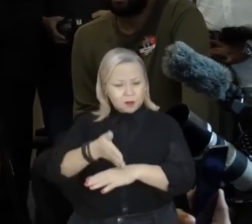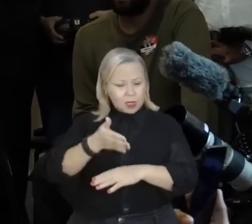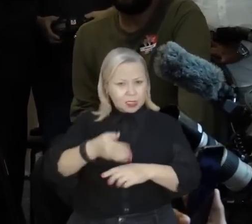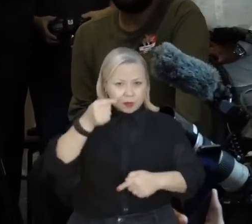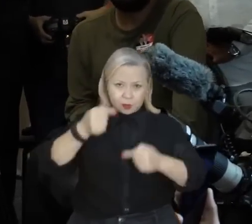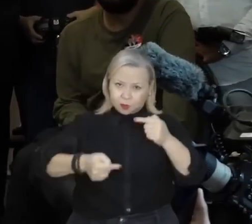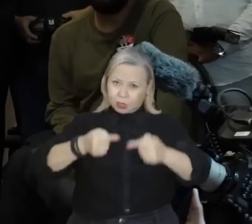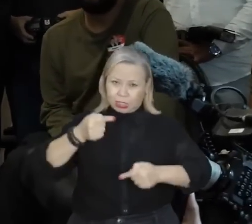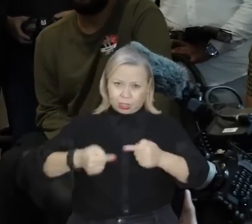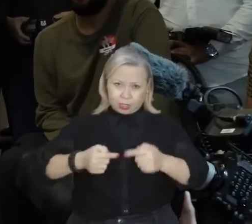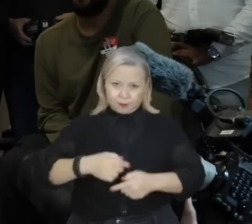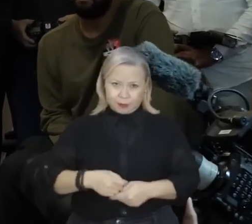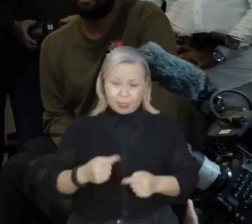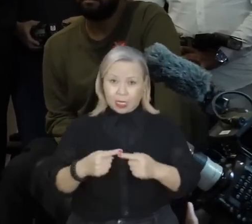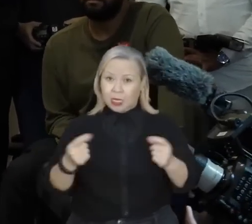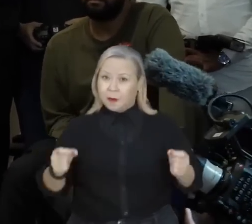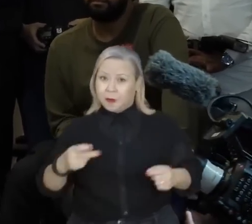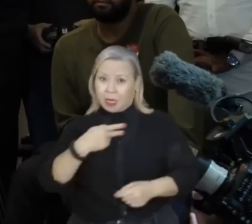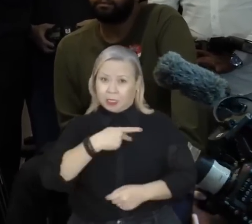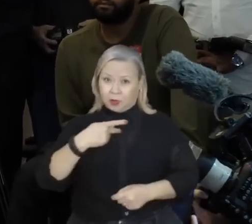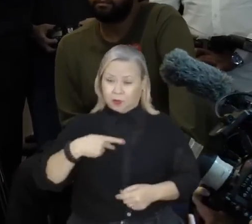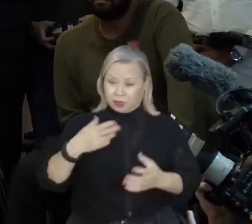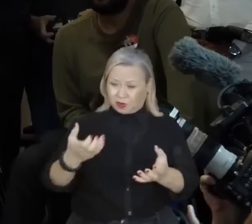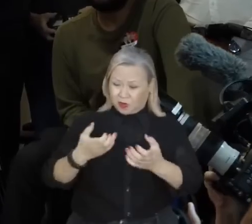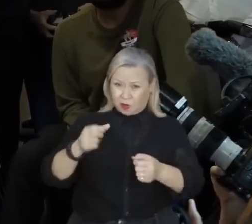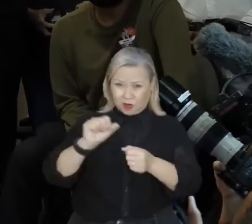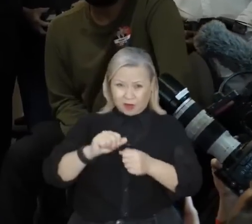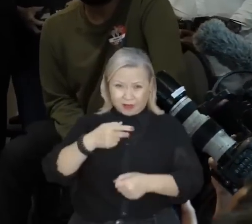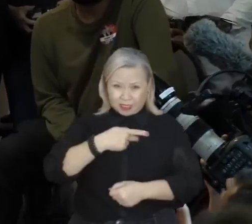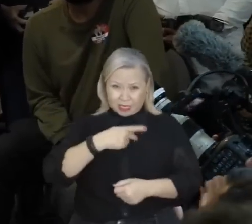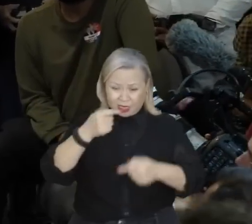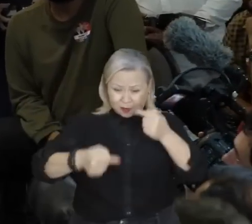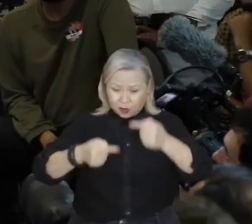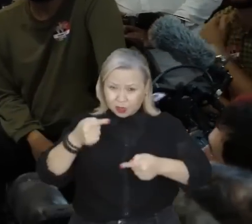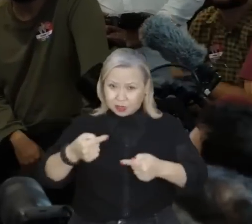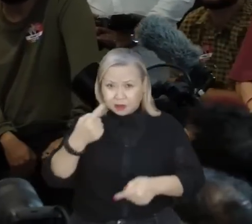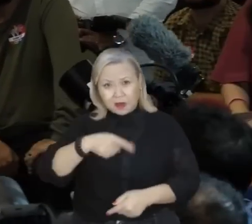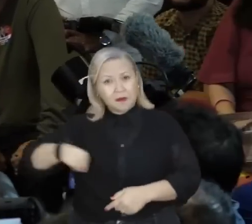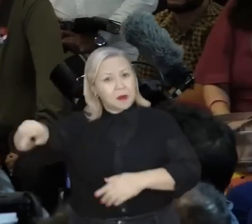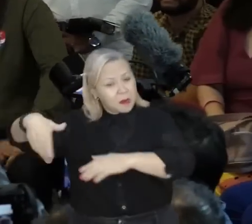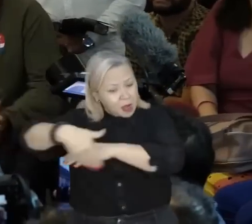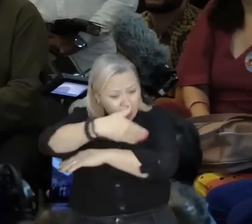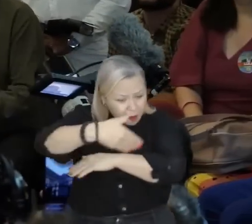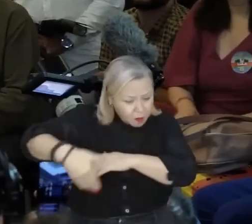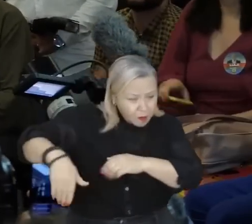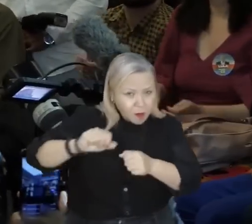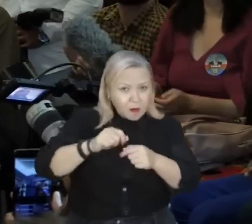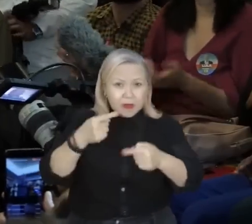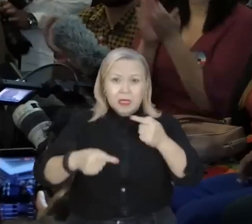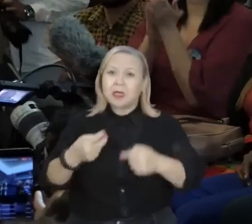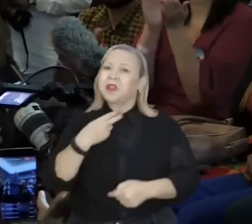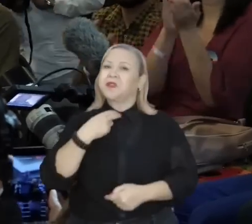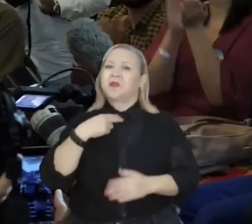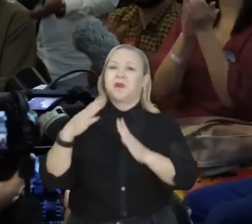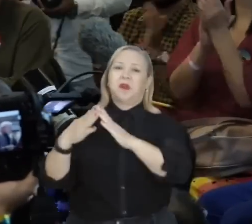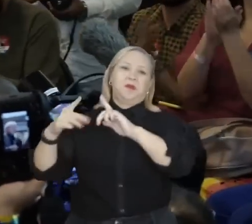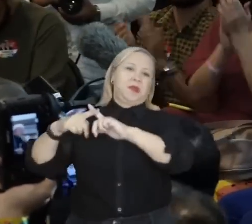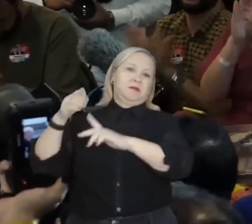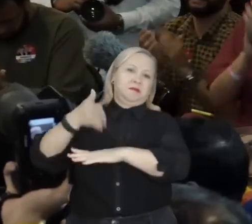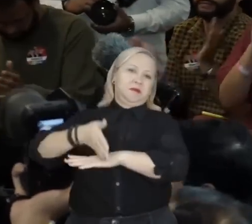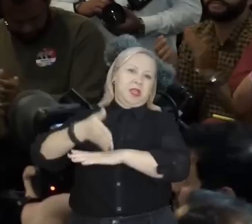mas se o pastor quer fazer política ele que vá para a Rua fazer política ele não pode ir para igreja fazer política